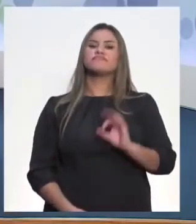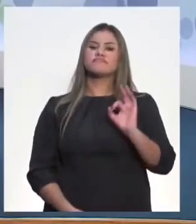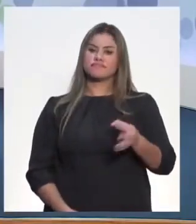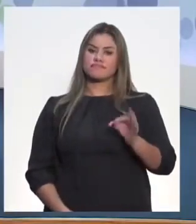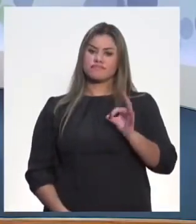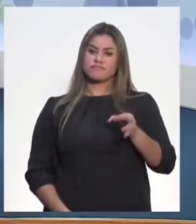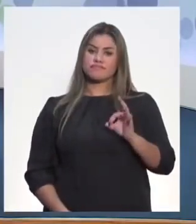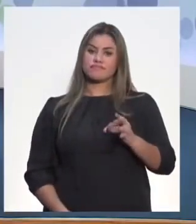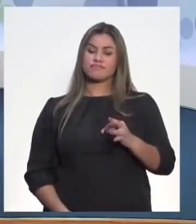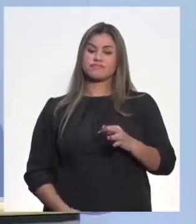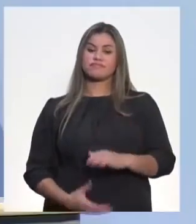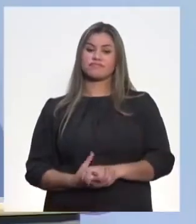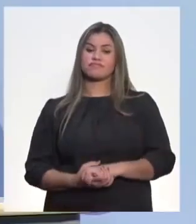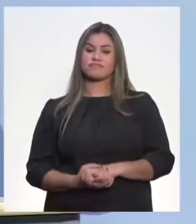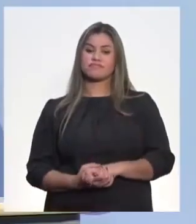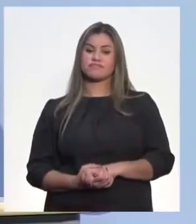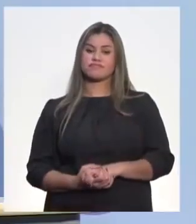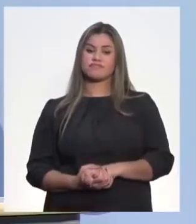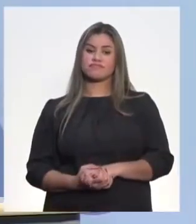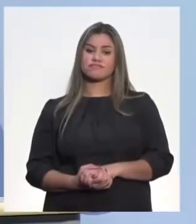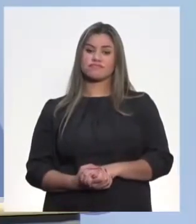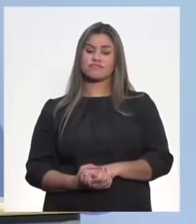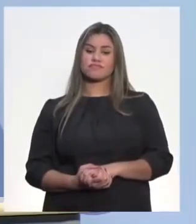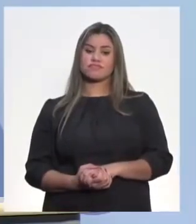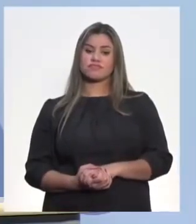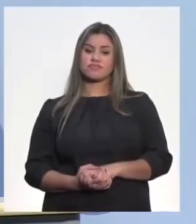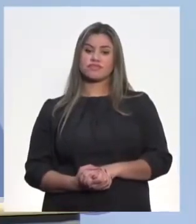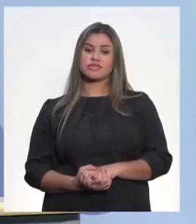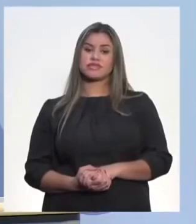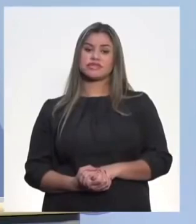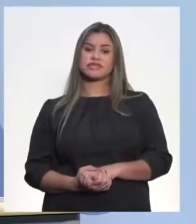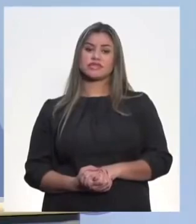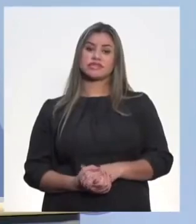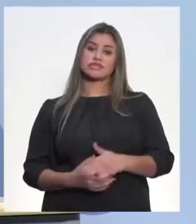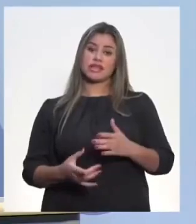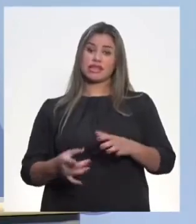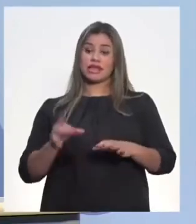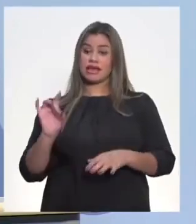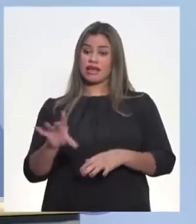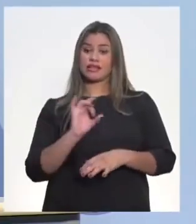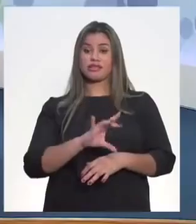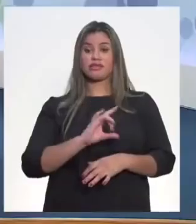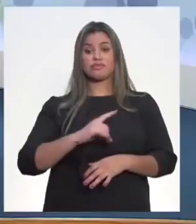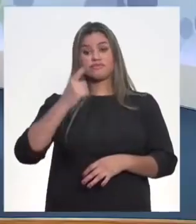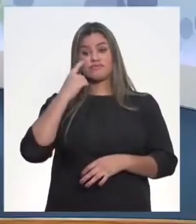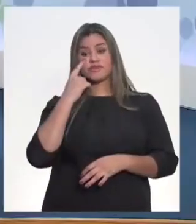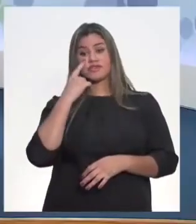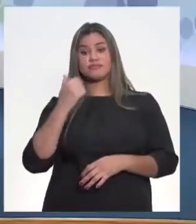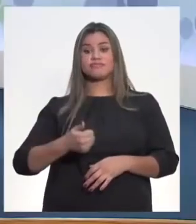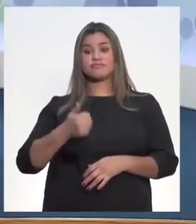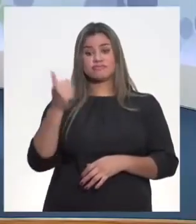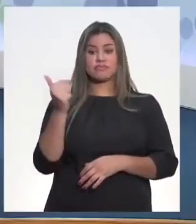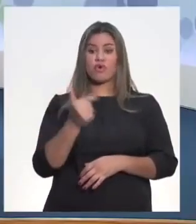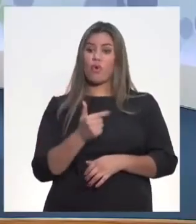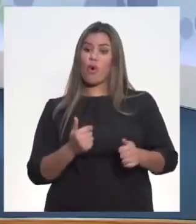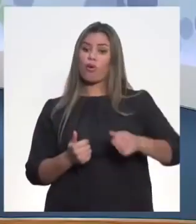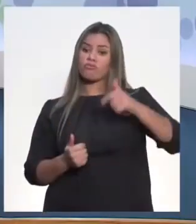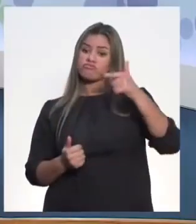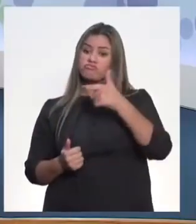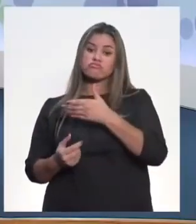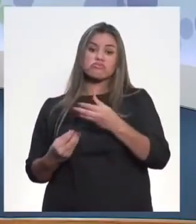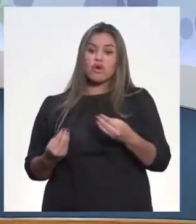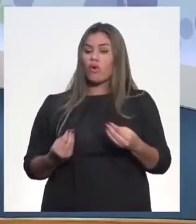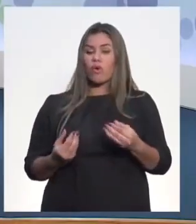é muito dependendo como que se é vantajosa ou não, se vale para a pessoa ou não pagar aquele valor de